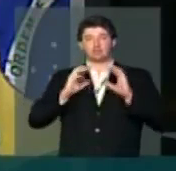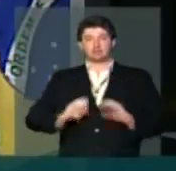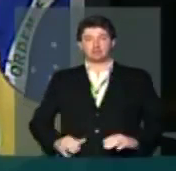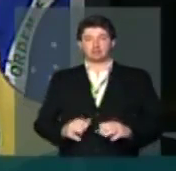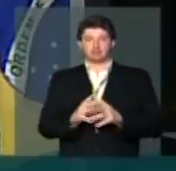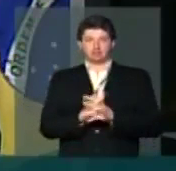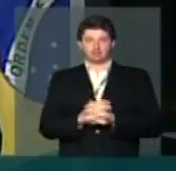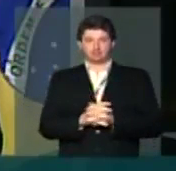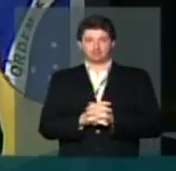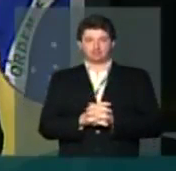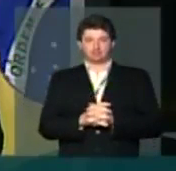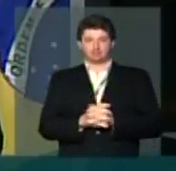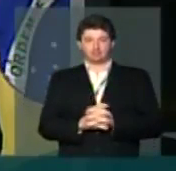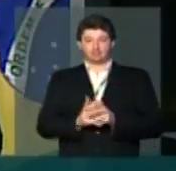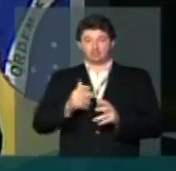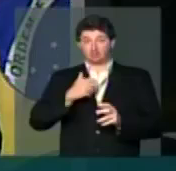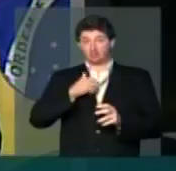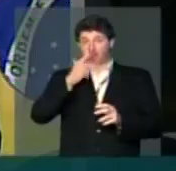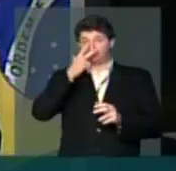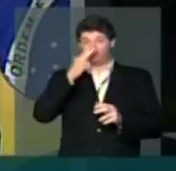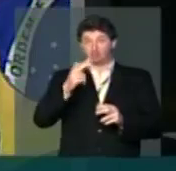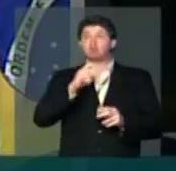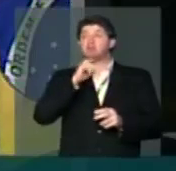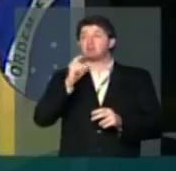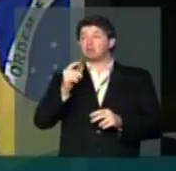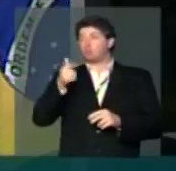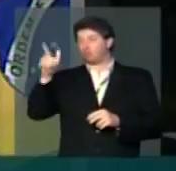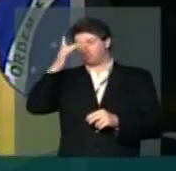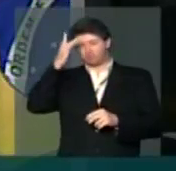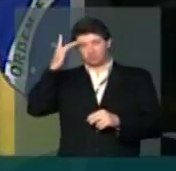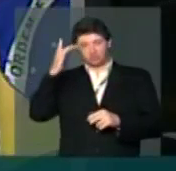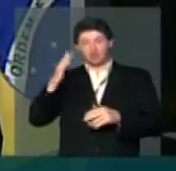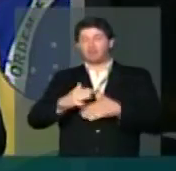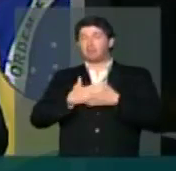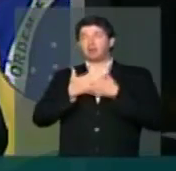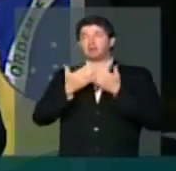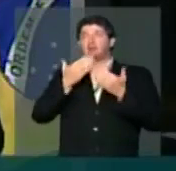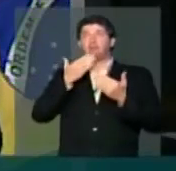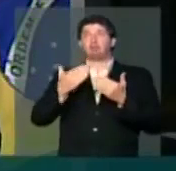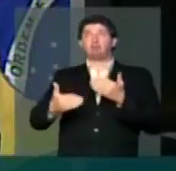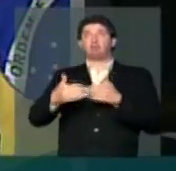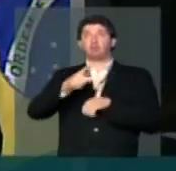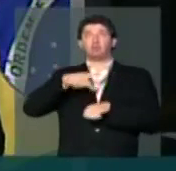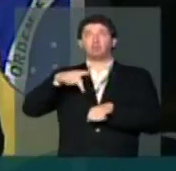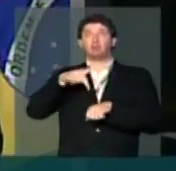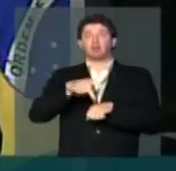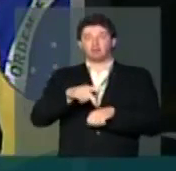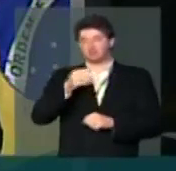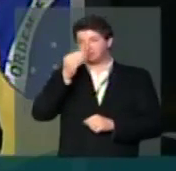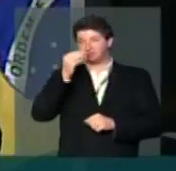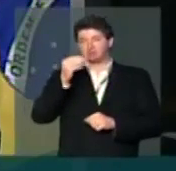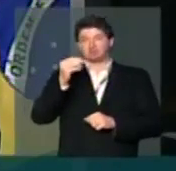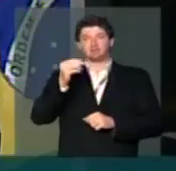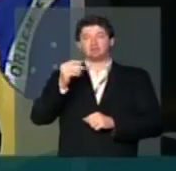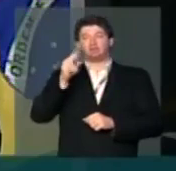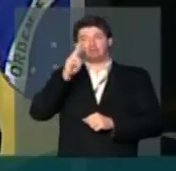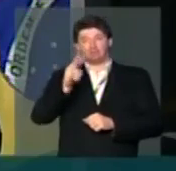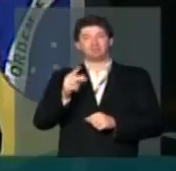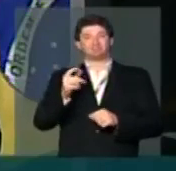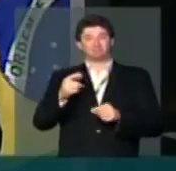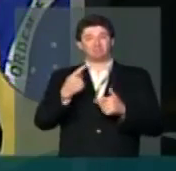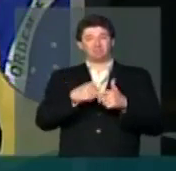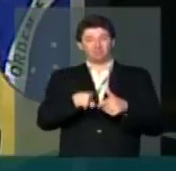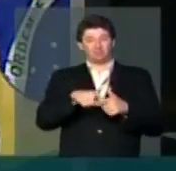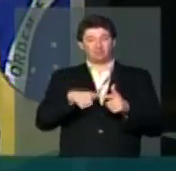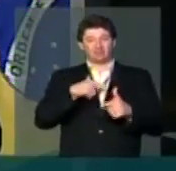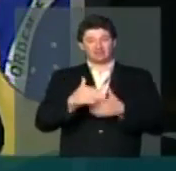plena. Acredito que nem mesmo os mais apaixonados pelas razões do Estado e o estatismo ignoram os ganhos estruturais decorrentes do